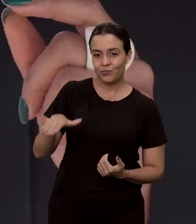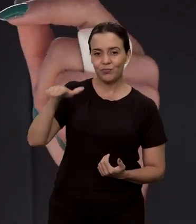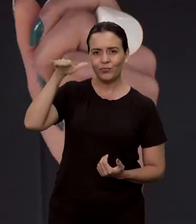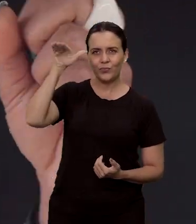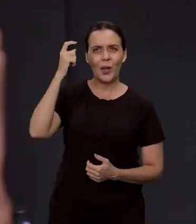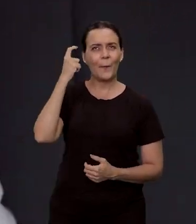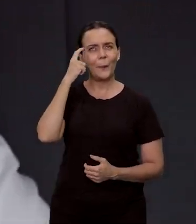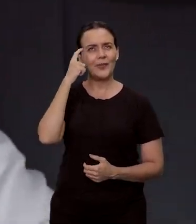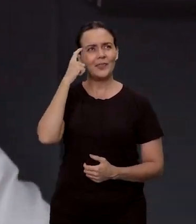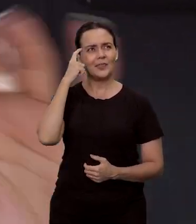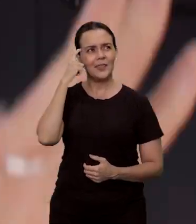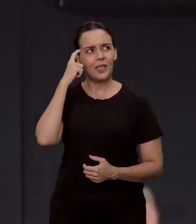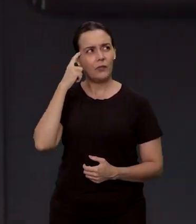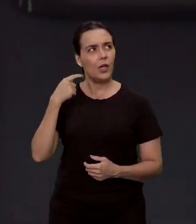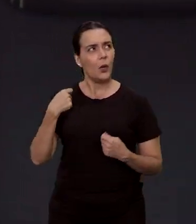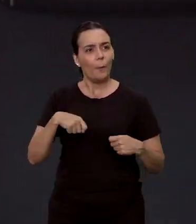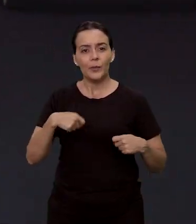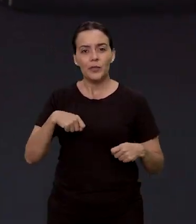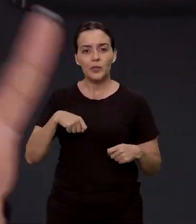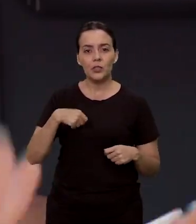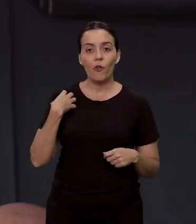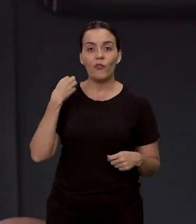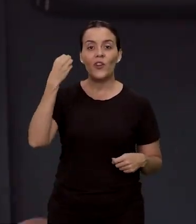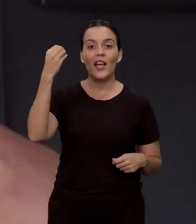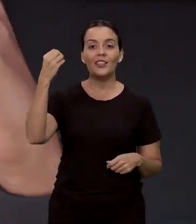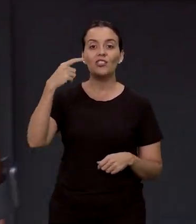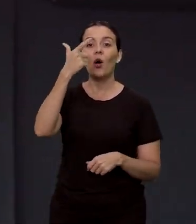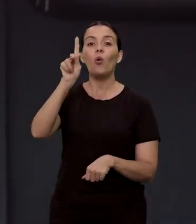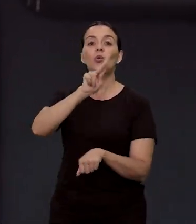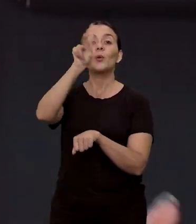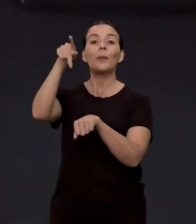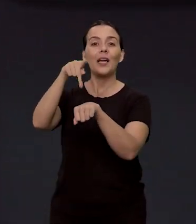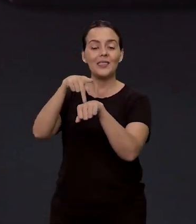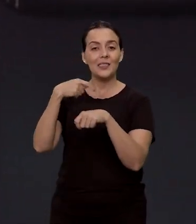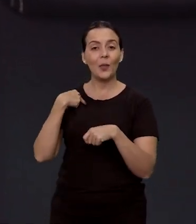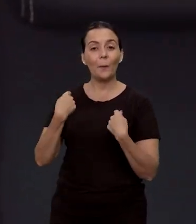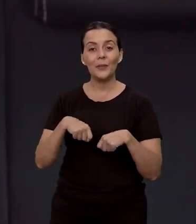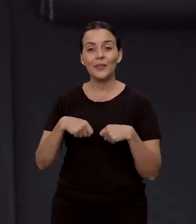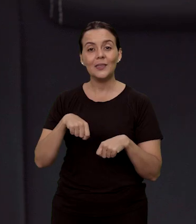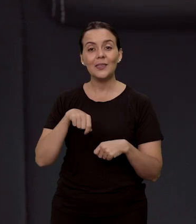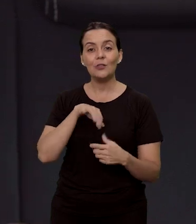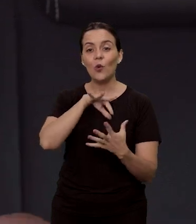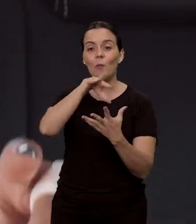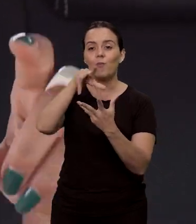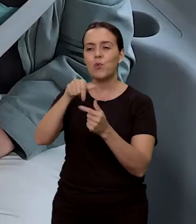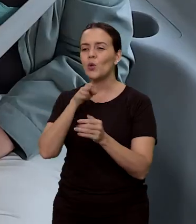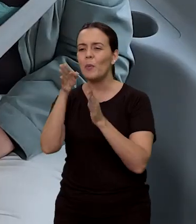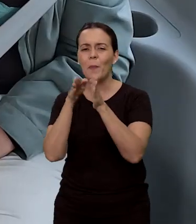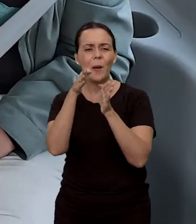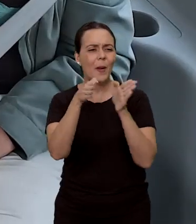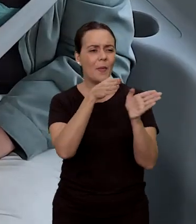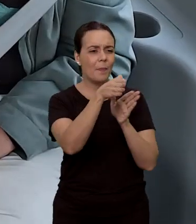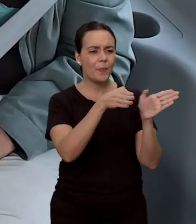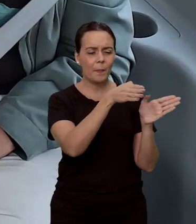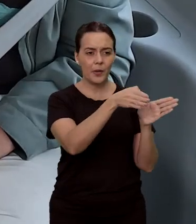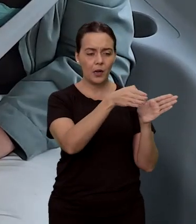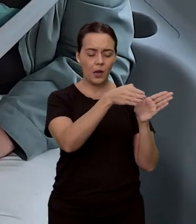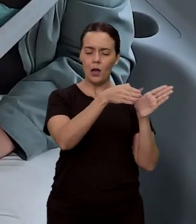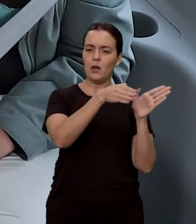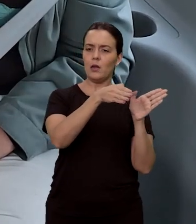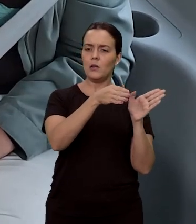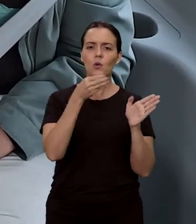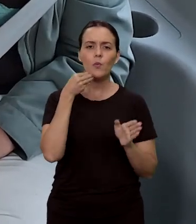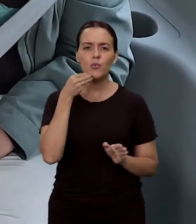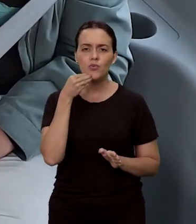nesse pensamento de eu preciso sair do Brasil, eu preciso ir para fora, eu preciso ir para o mundo. E aí, quando eu tenho esse despertar